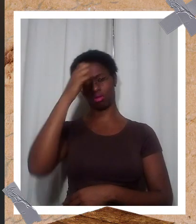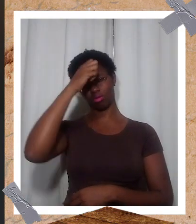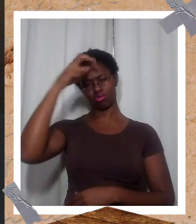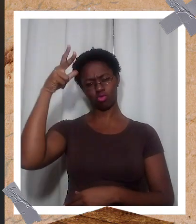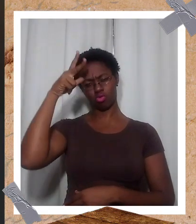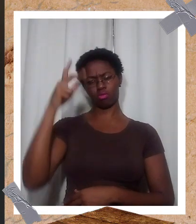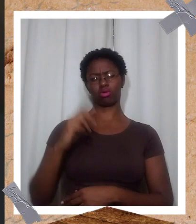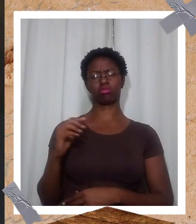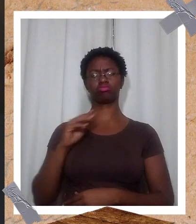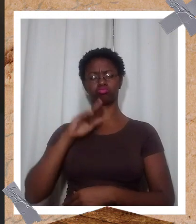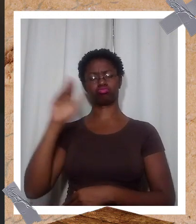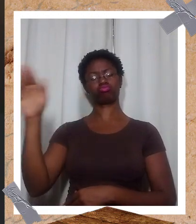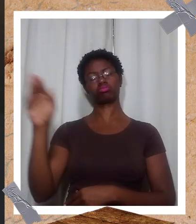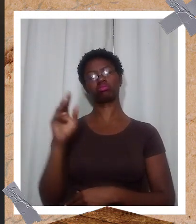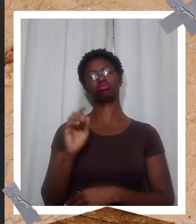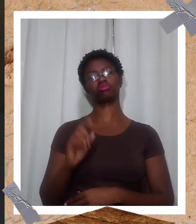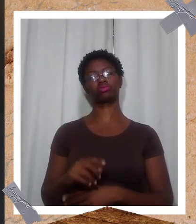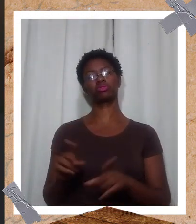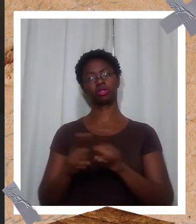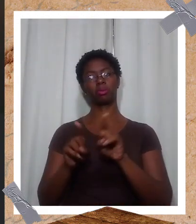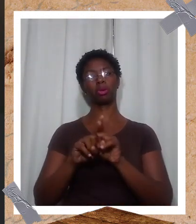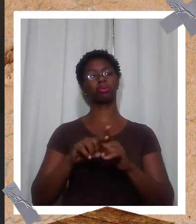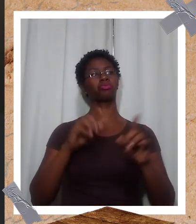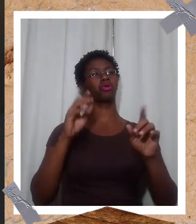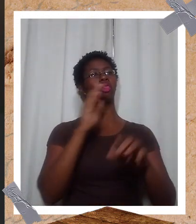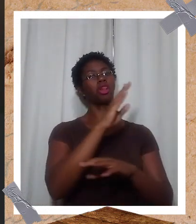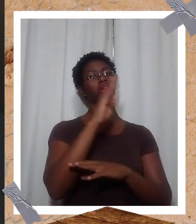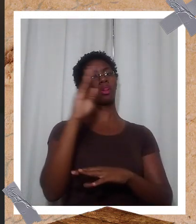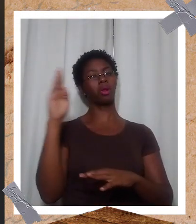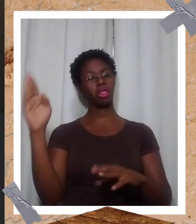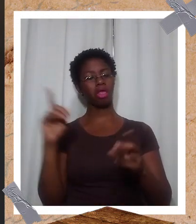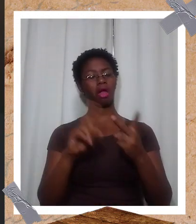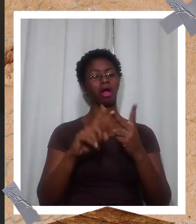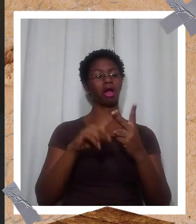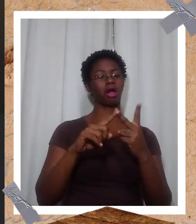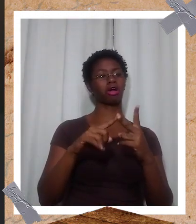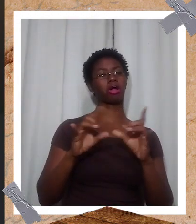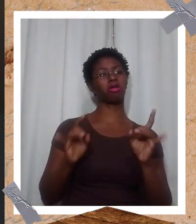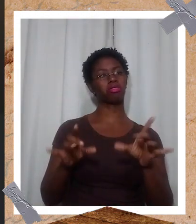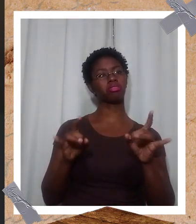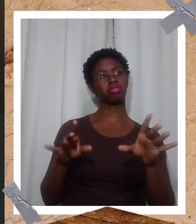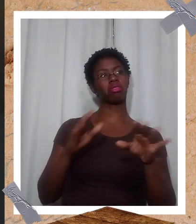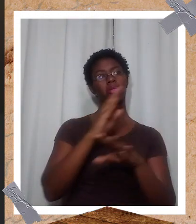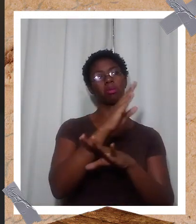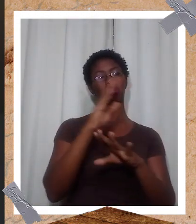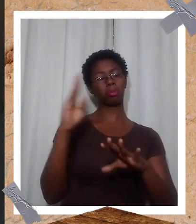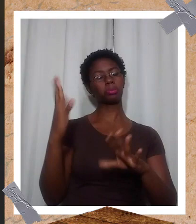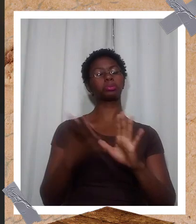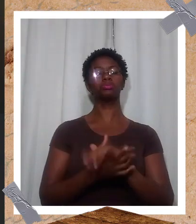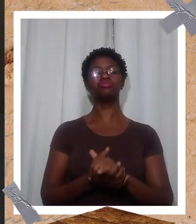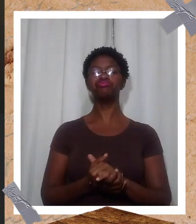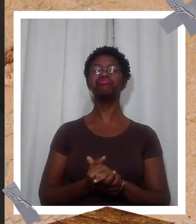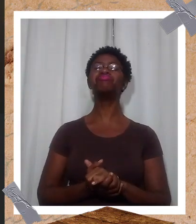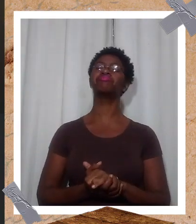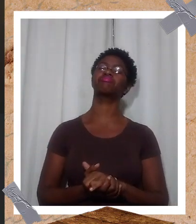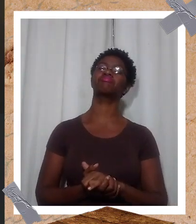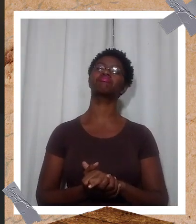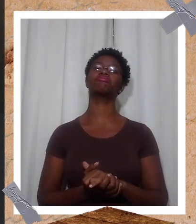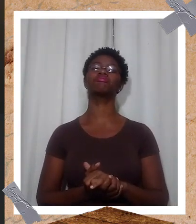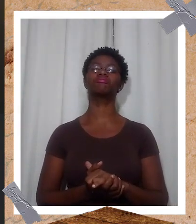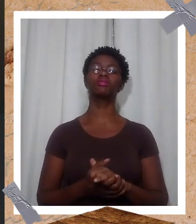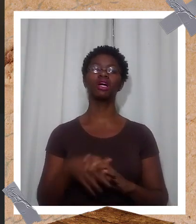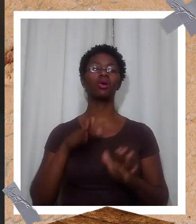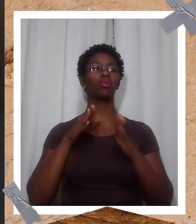públicas, nas livrarias, em sebos. Então, e nesses momentos